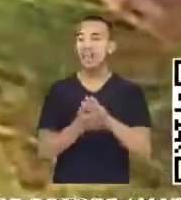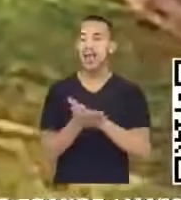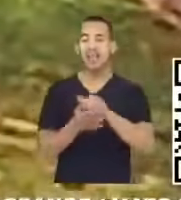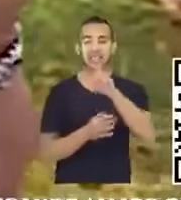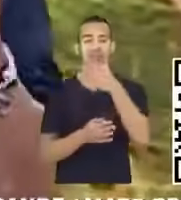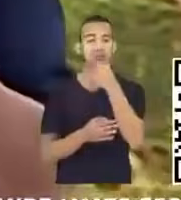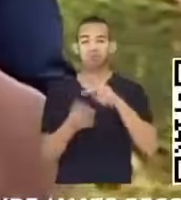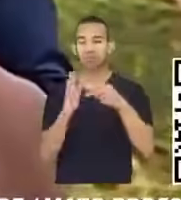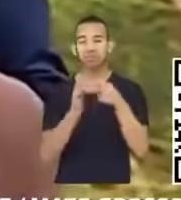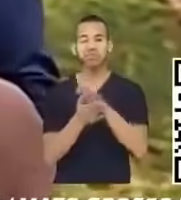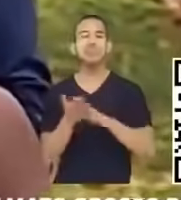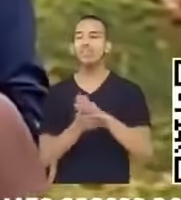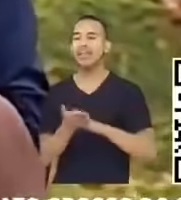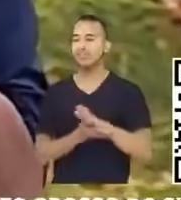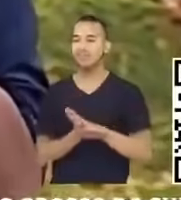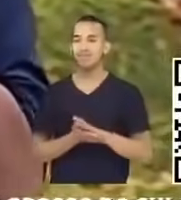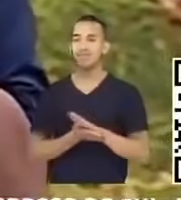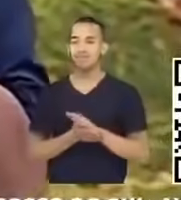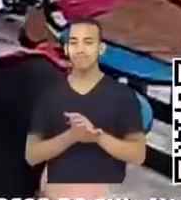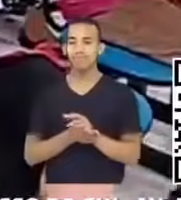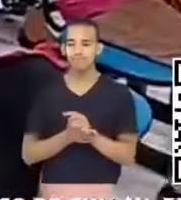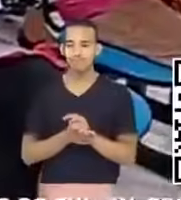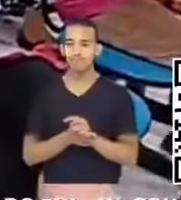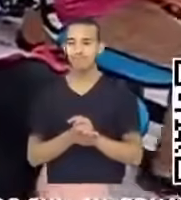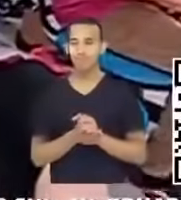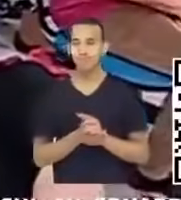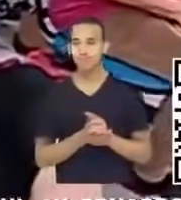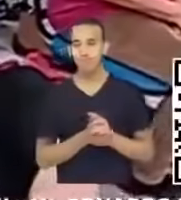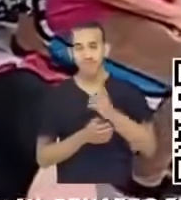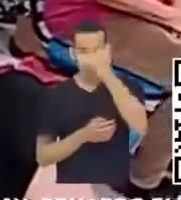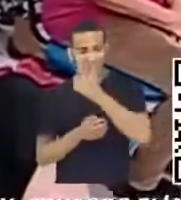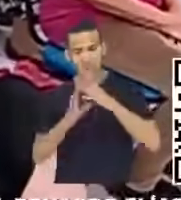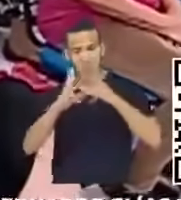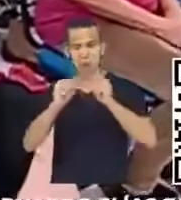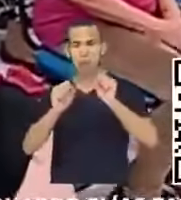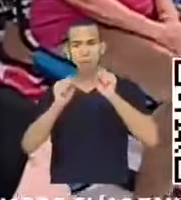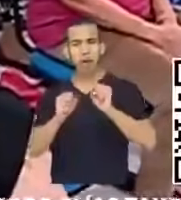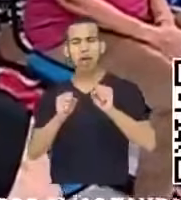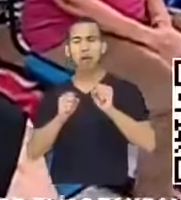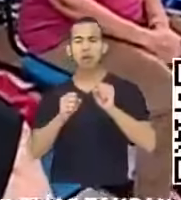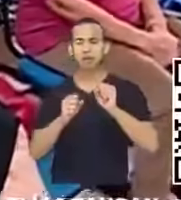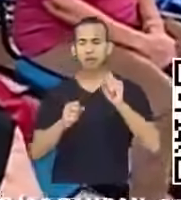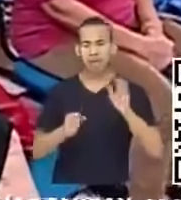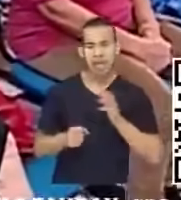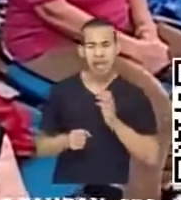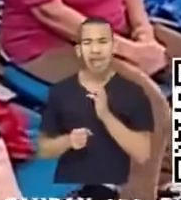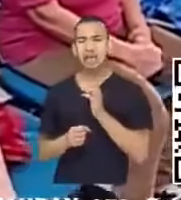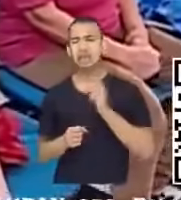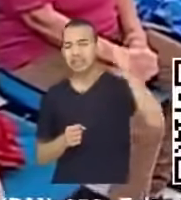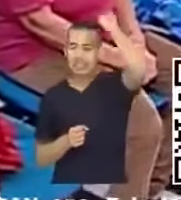coisa e eu todo poderoso grande o rico o santo